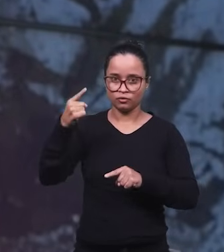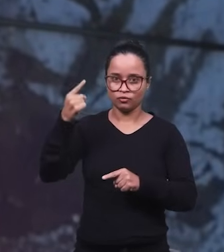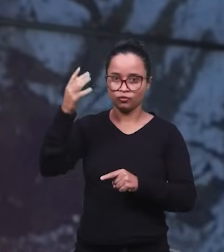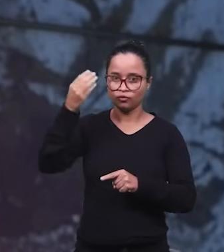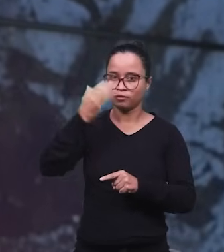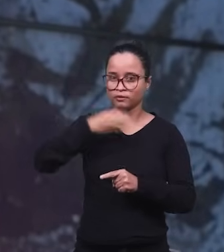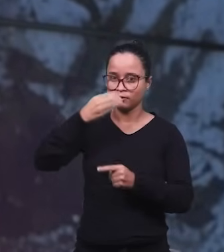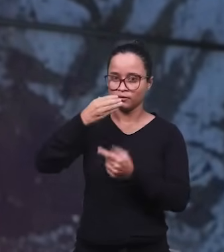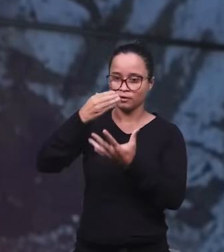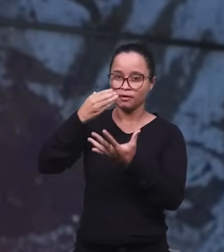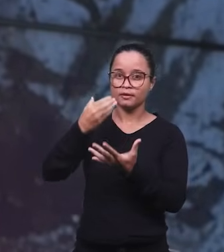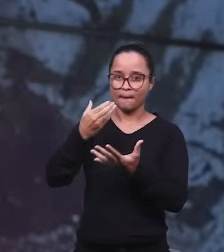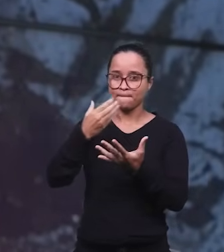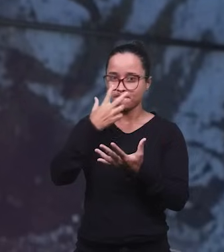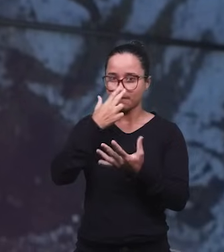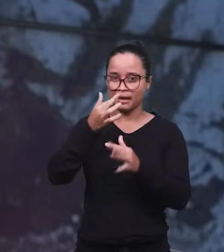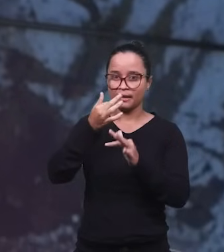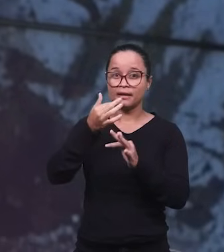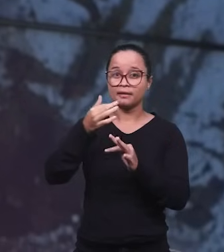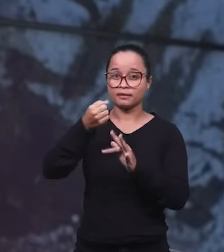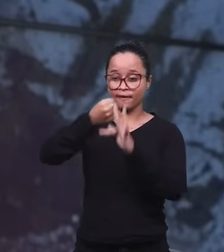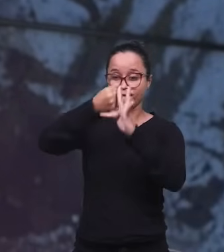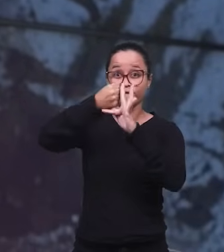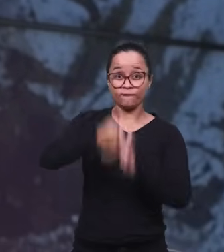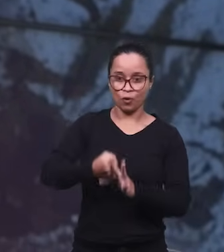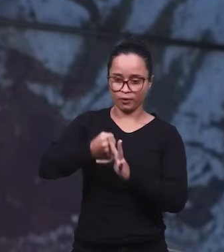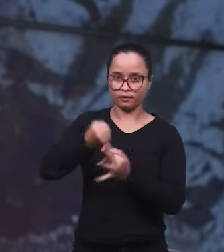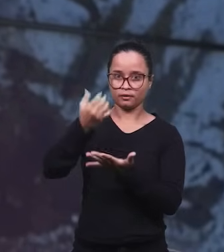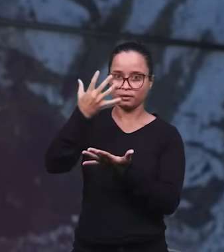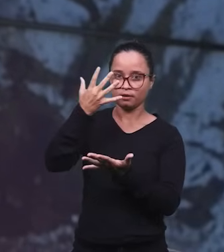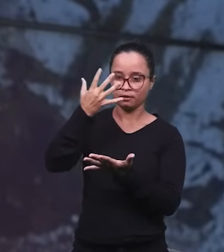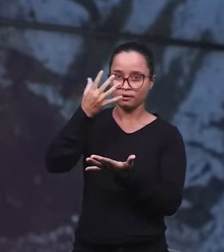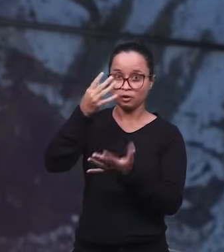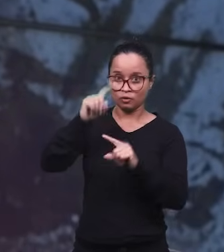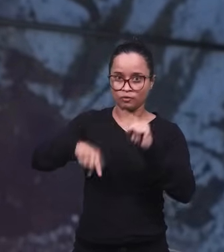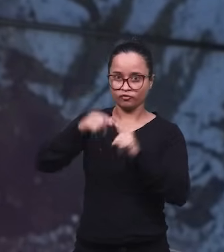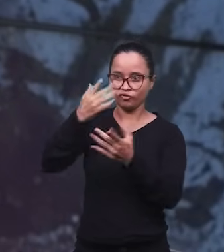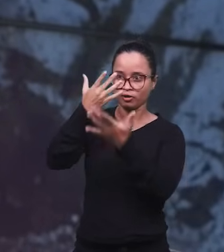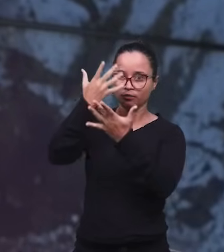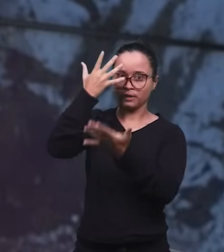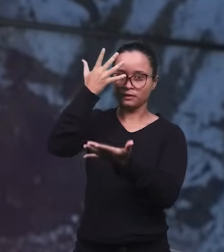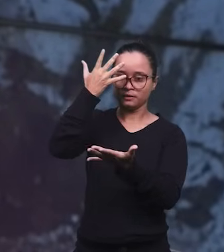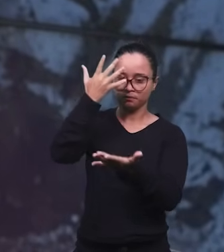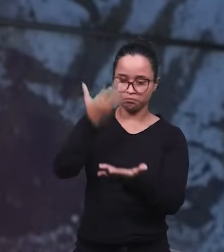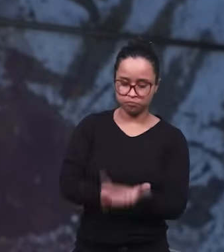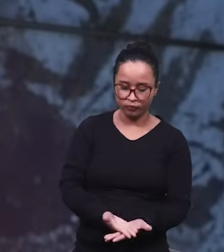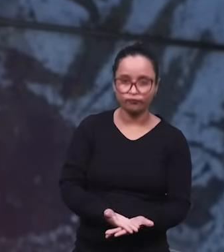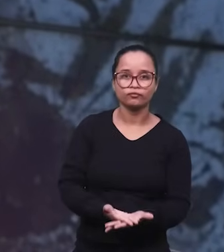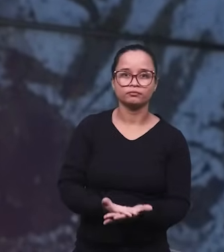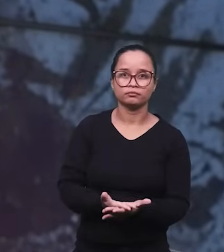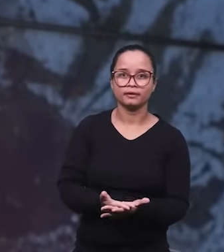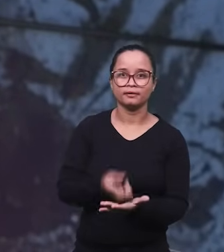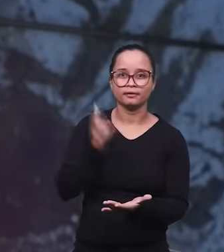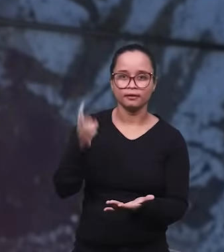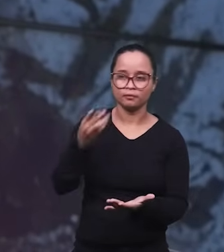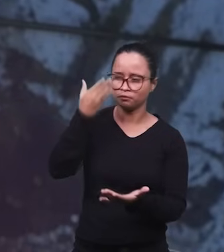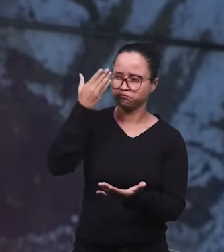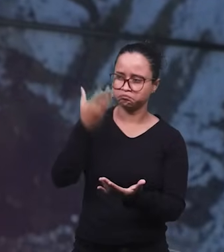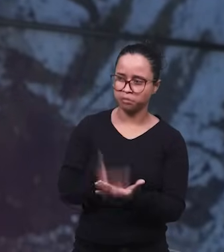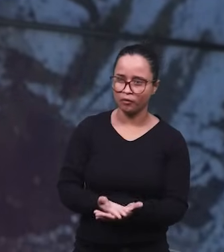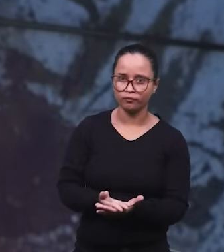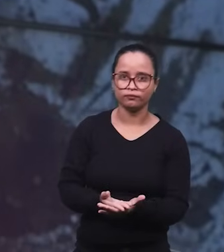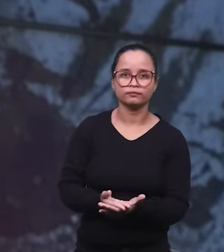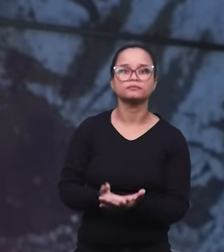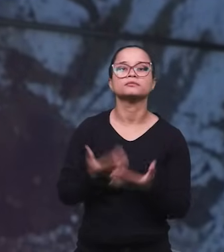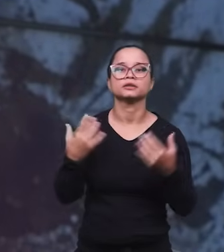objetos para baixo, né? E Einstein, ele não concordava com essa questão. Einstein,